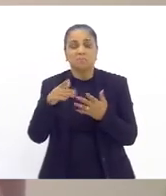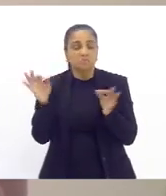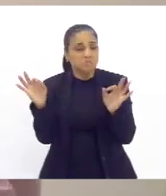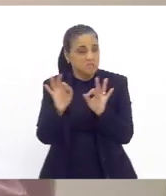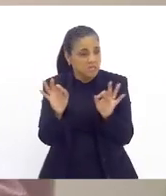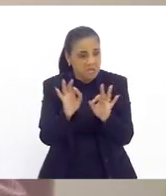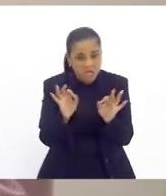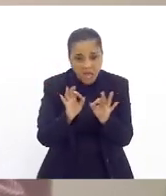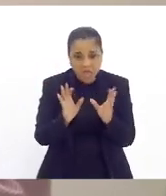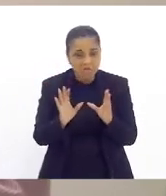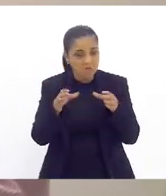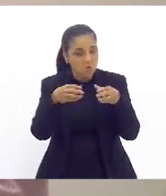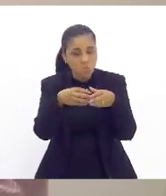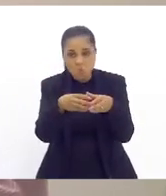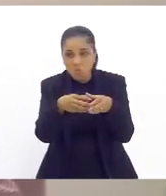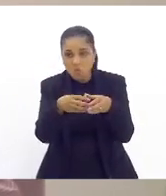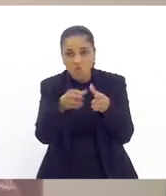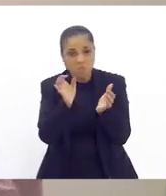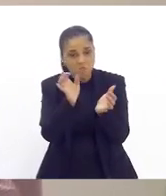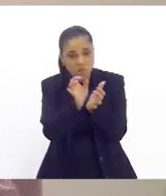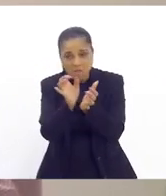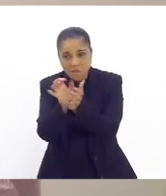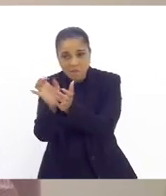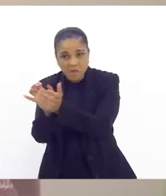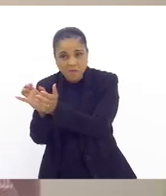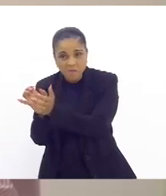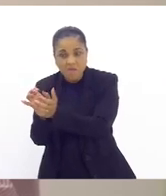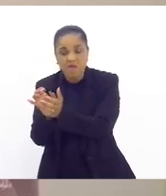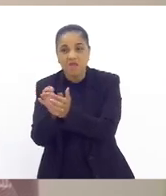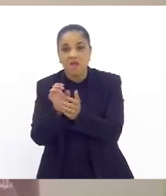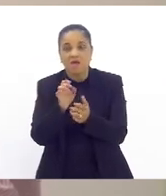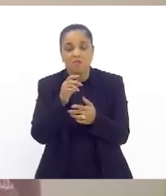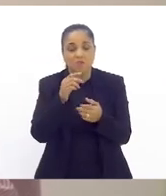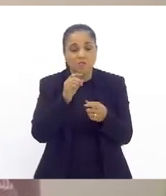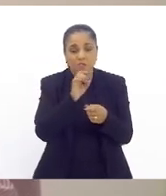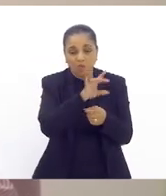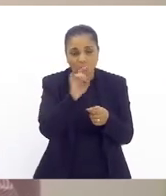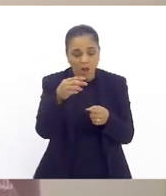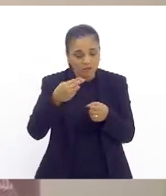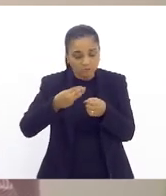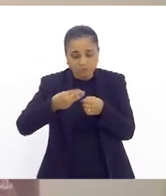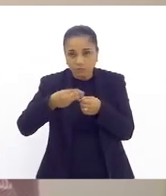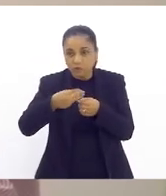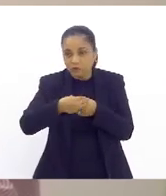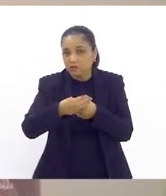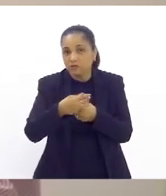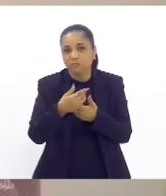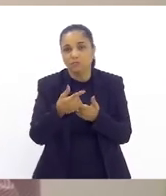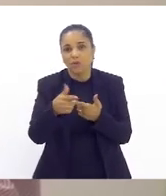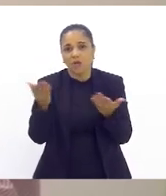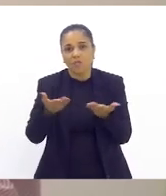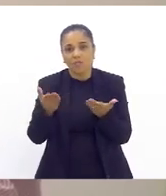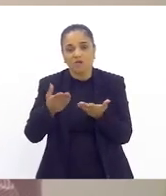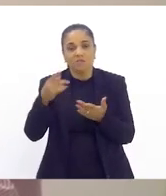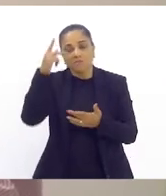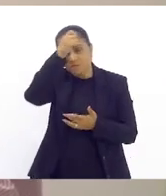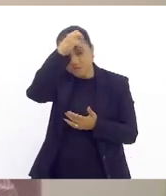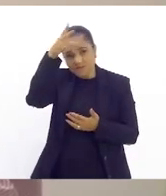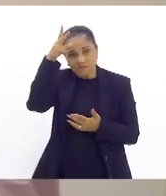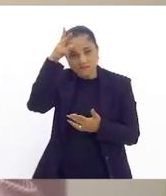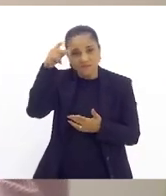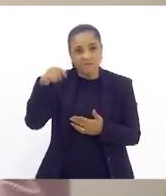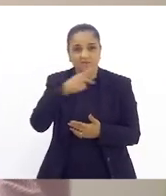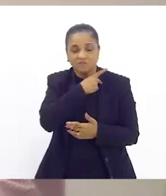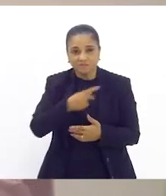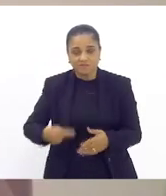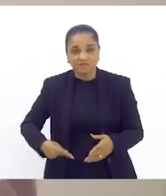sequer tem uma equipe Presidente por município eu acabei de ver aqui o presidente da Câmara de Paulo de Frontin ele sabe muito bem